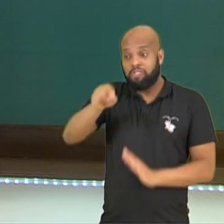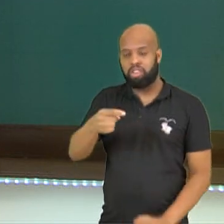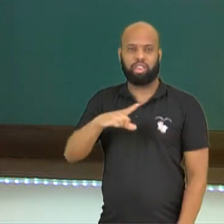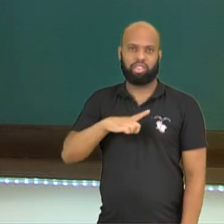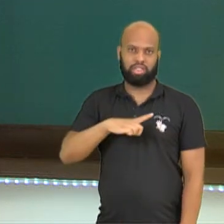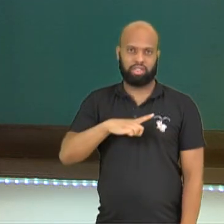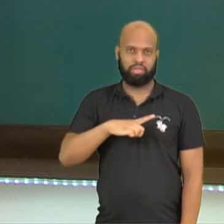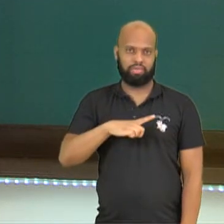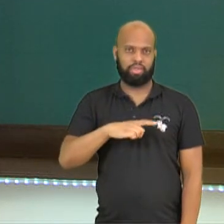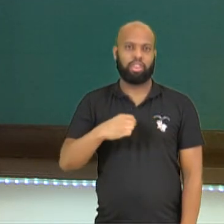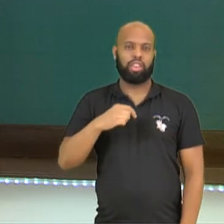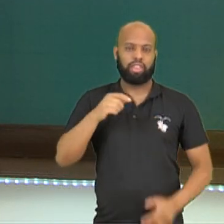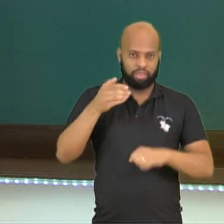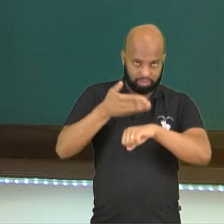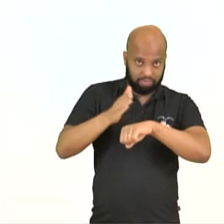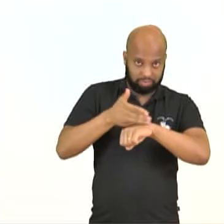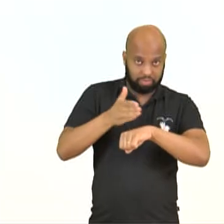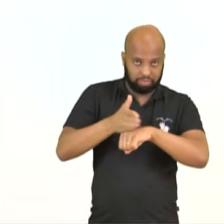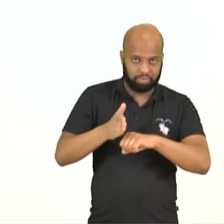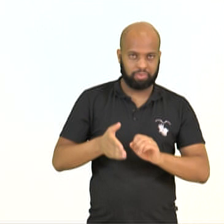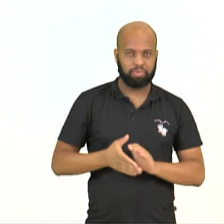ele. Bom trabalho, já vem.